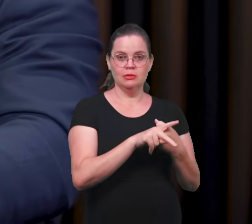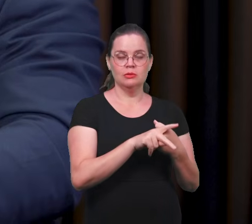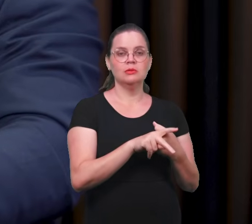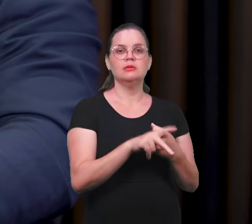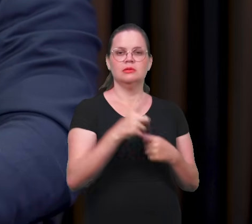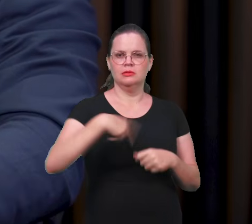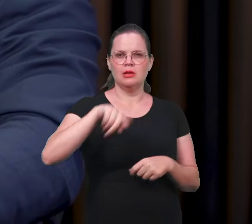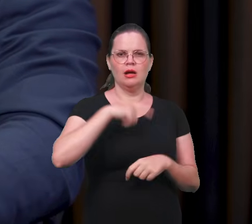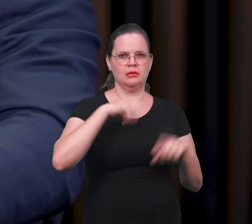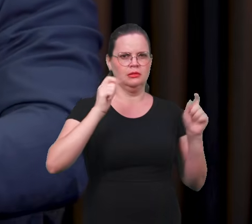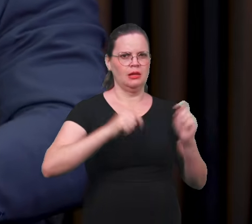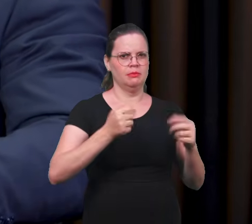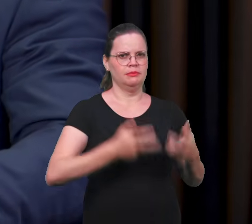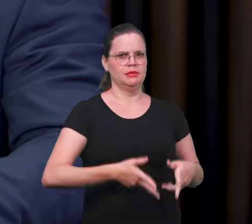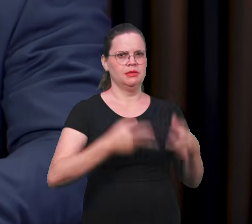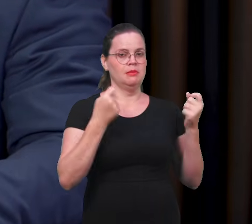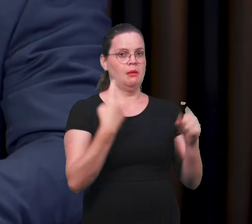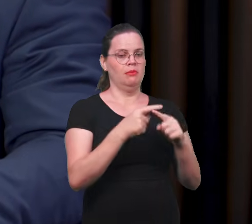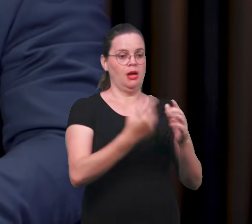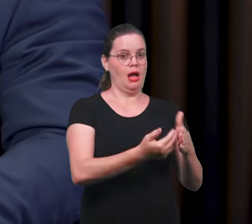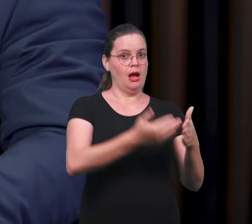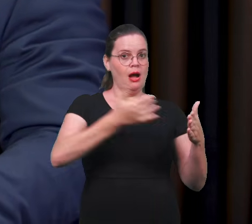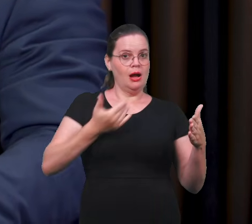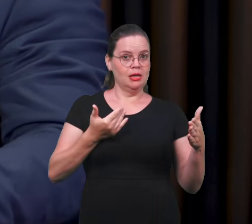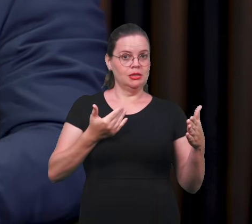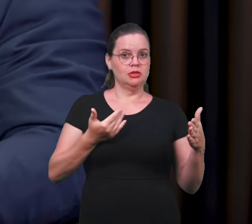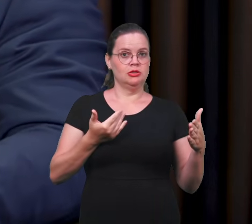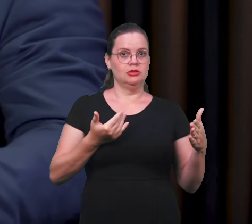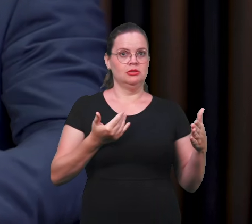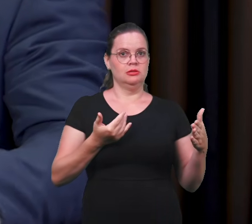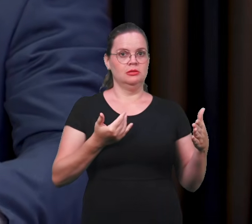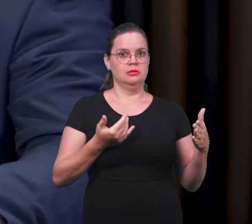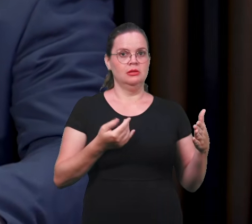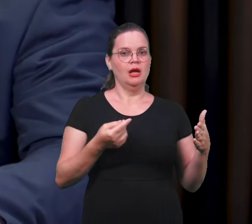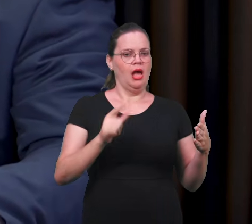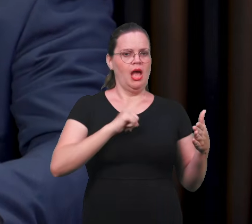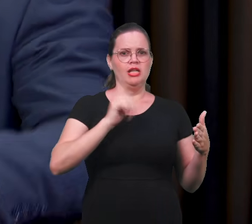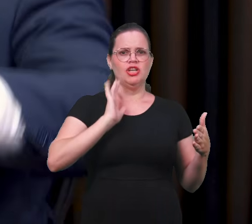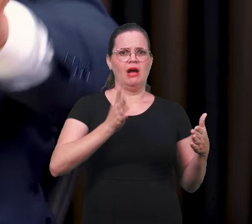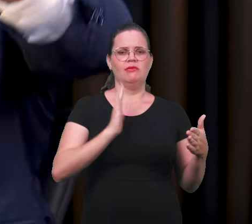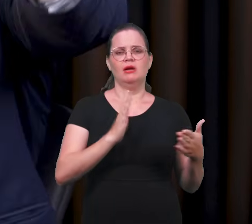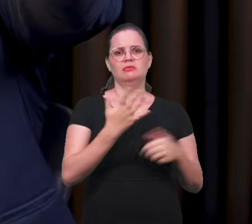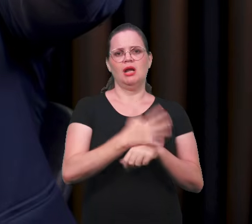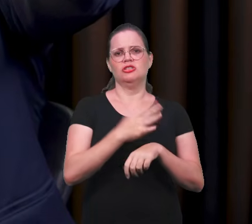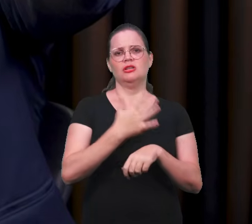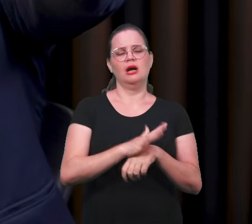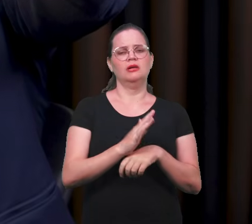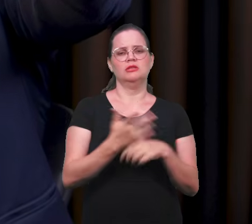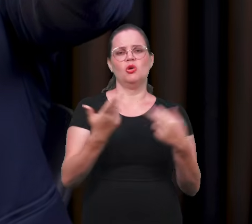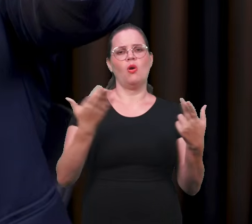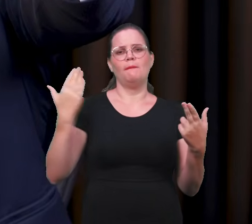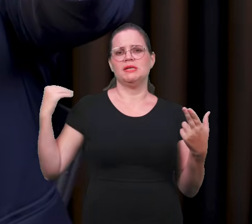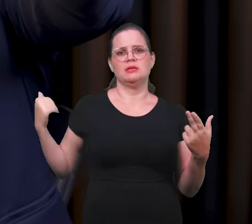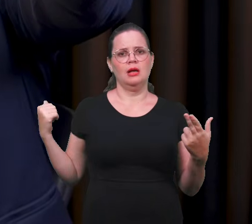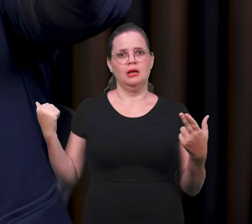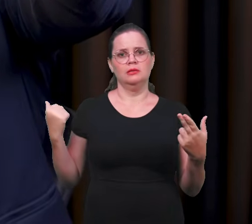nós percebemos que até aquele momento ele voltou a fazer as velhas coisas. O Senhor encontrou ele lá pescando.